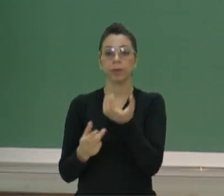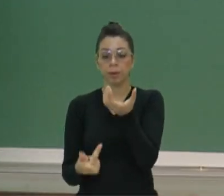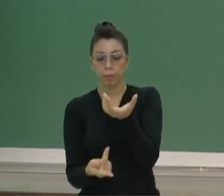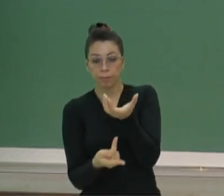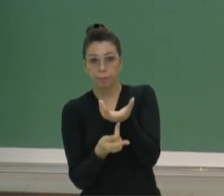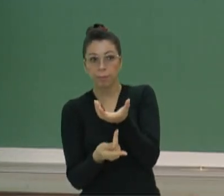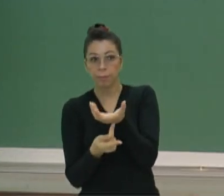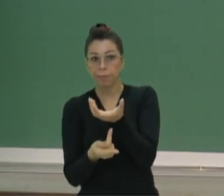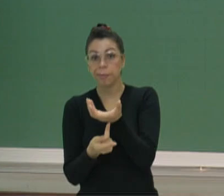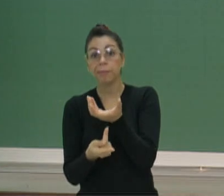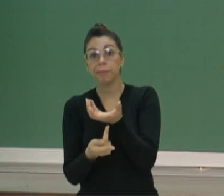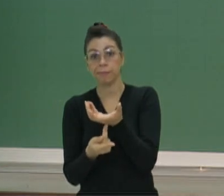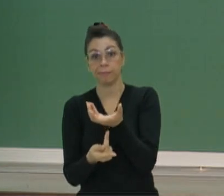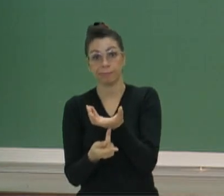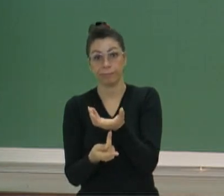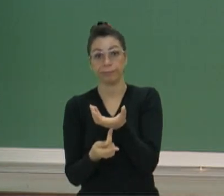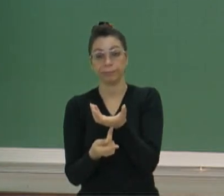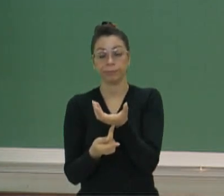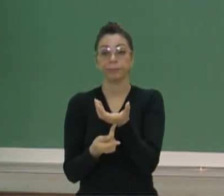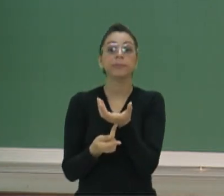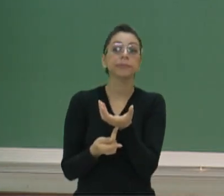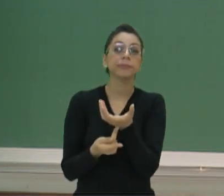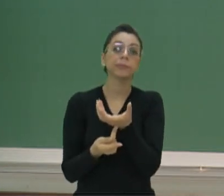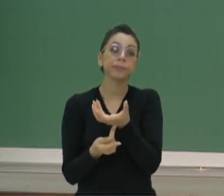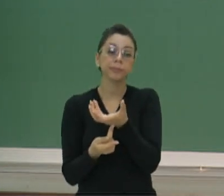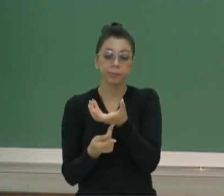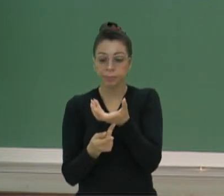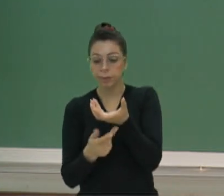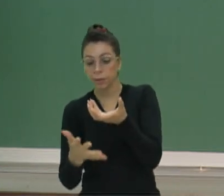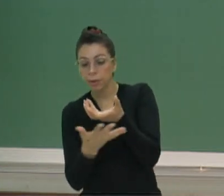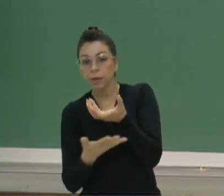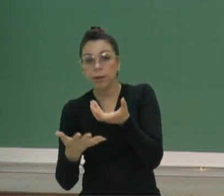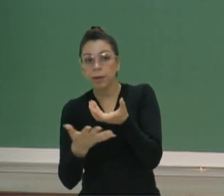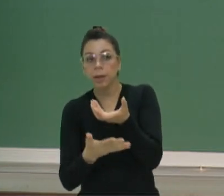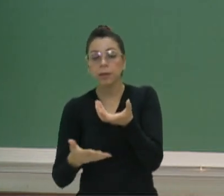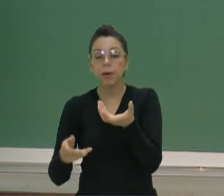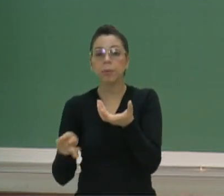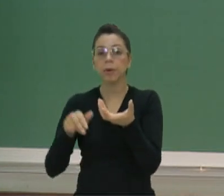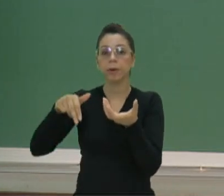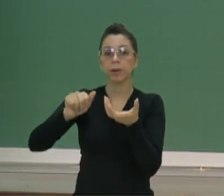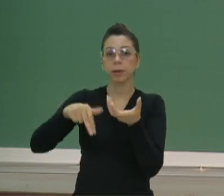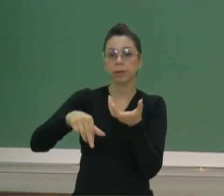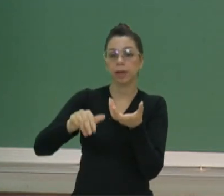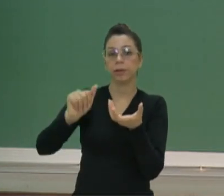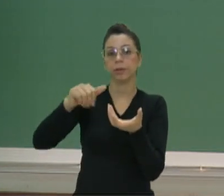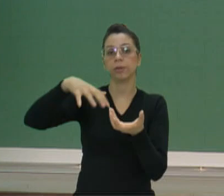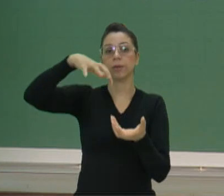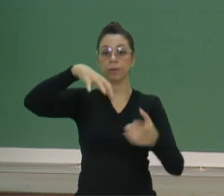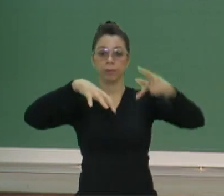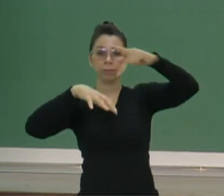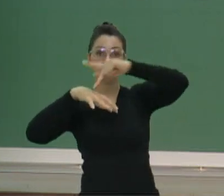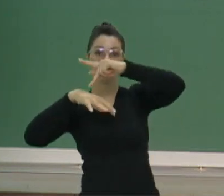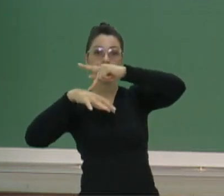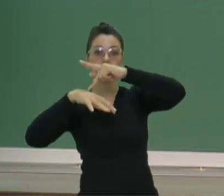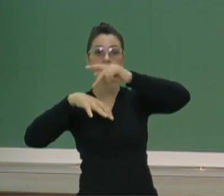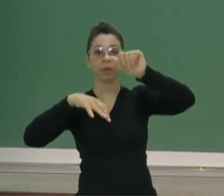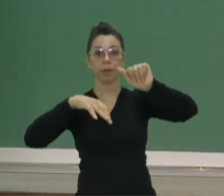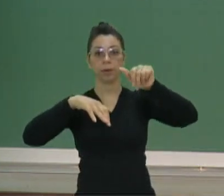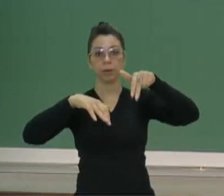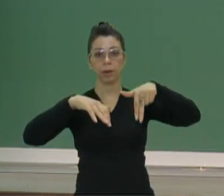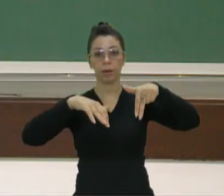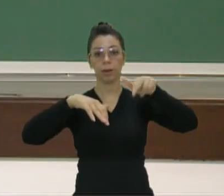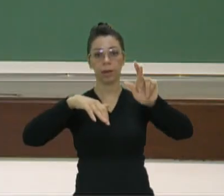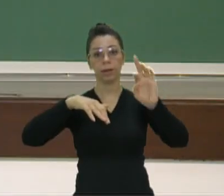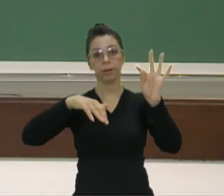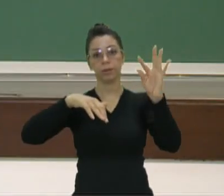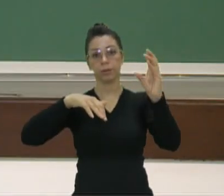Ártico, Antártico, ligado à região da Antártica, e Círculo Polar Ártico, que remetem